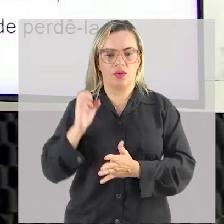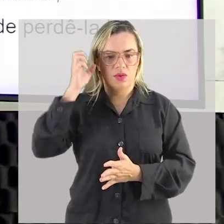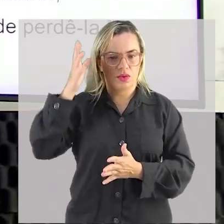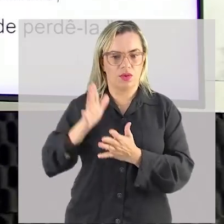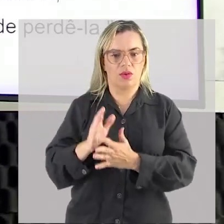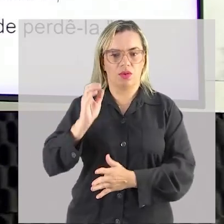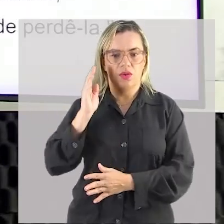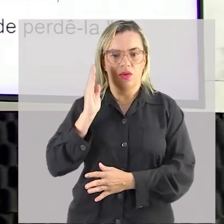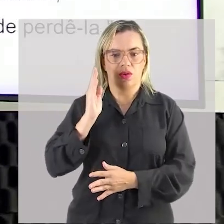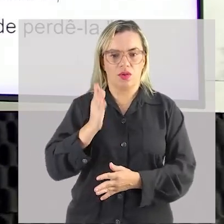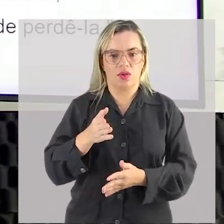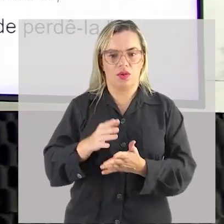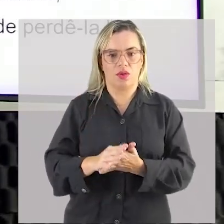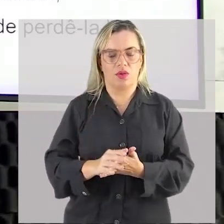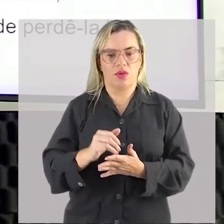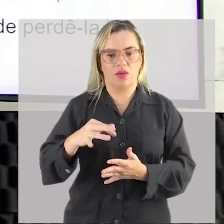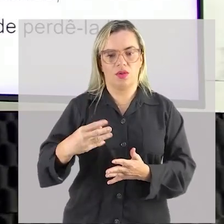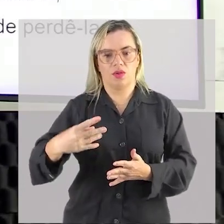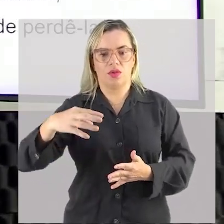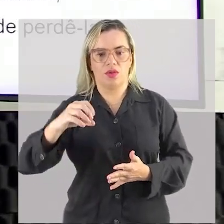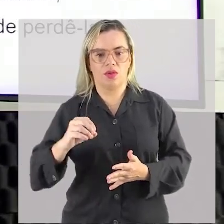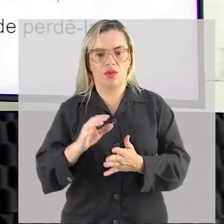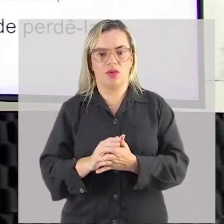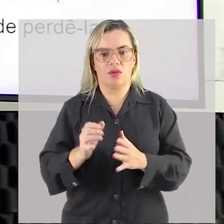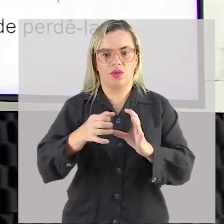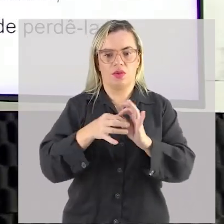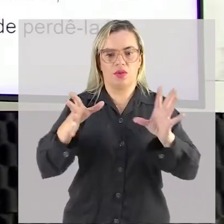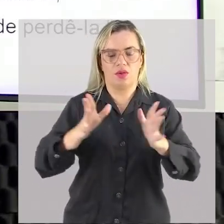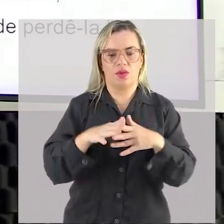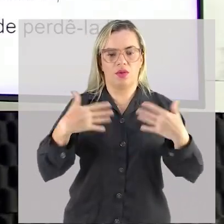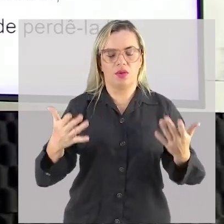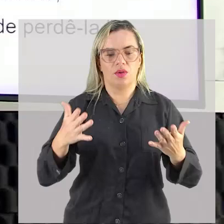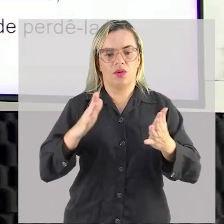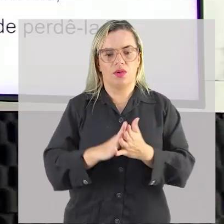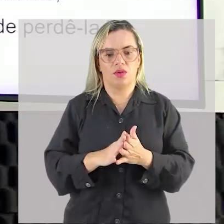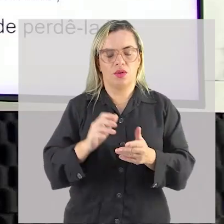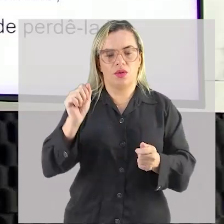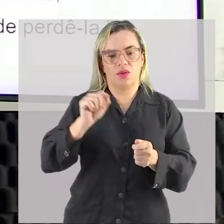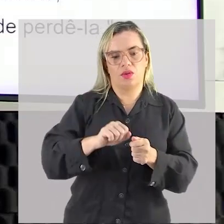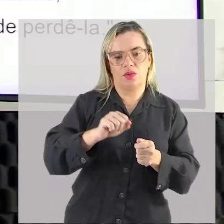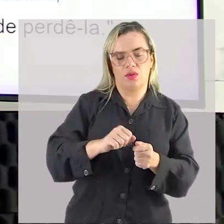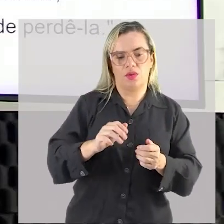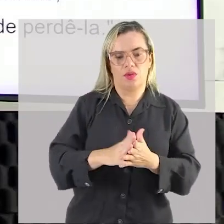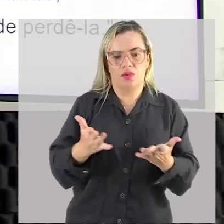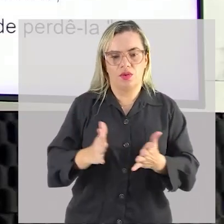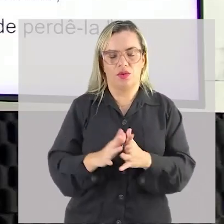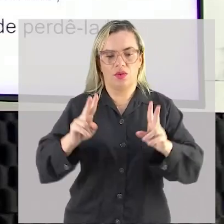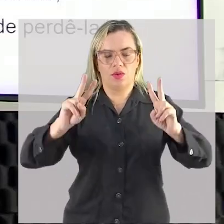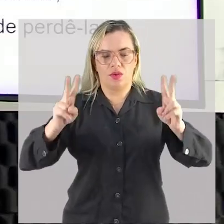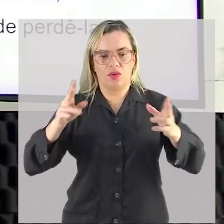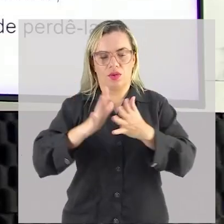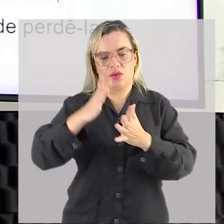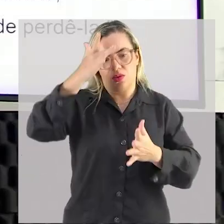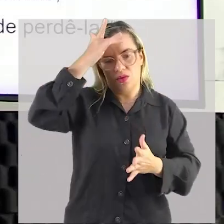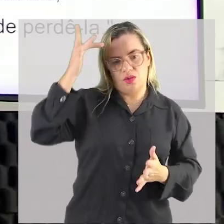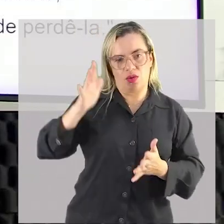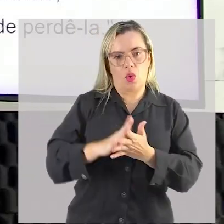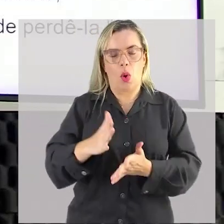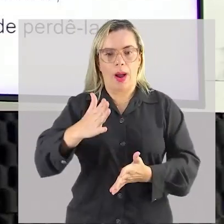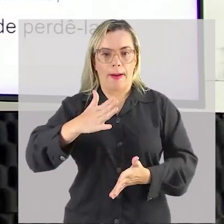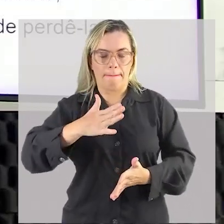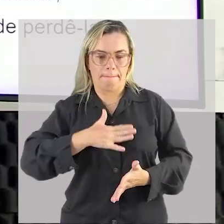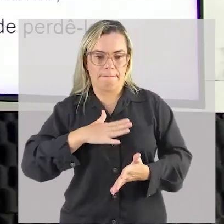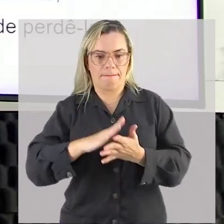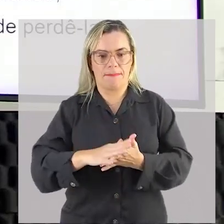no discurso indireto livre o que que é o discurso indireto é quando eu faço citações de outras pessoas com com as minhas